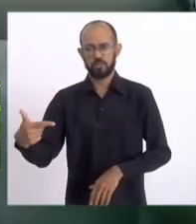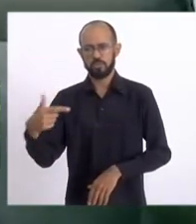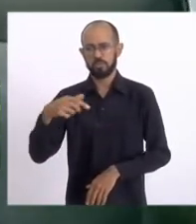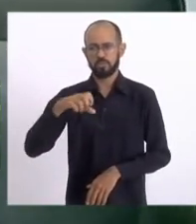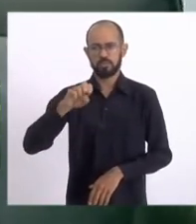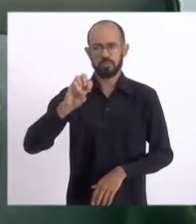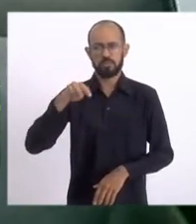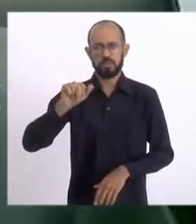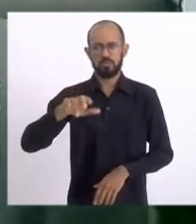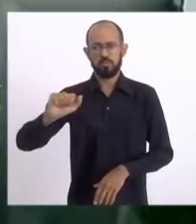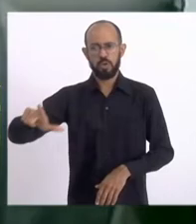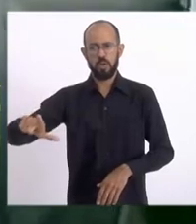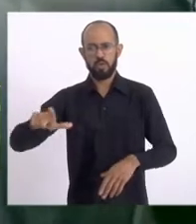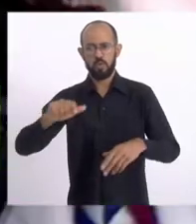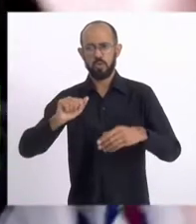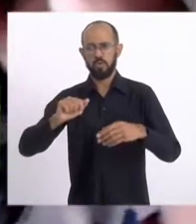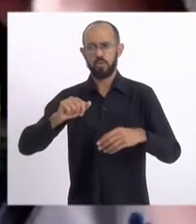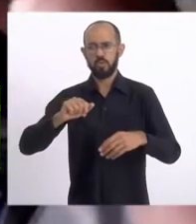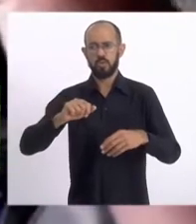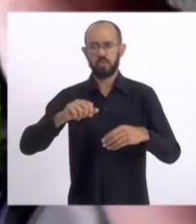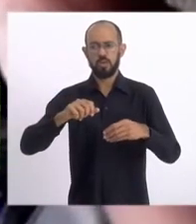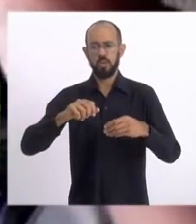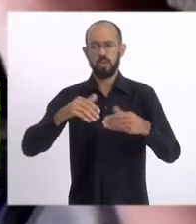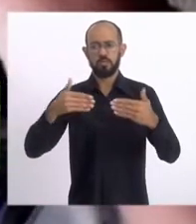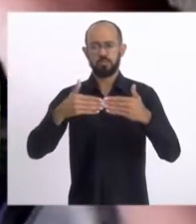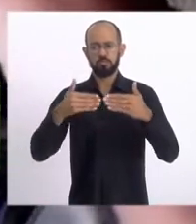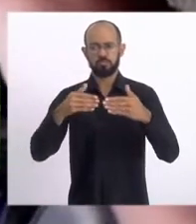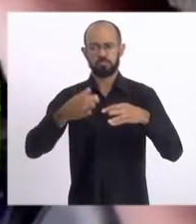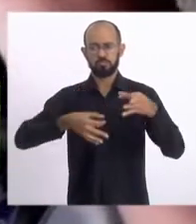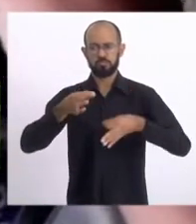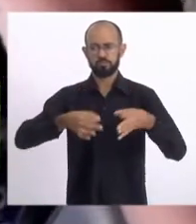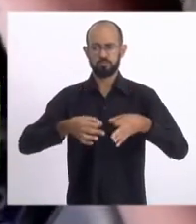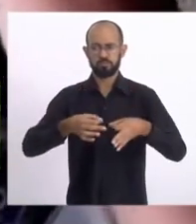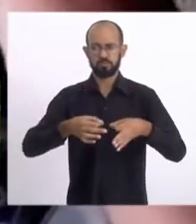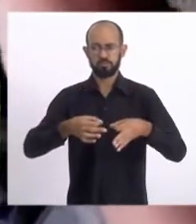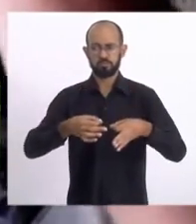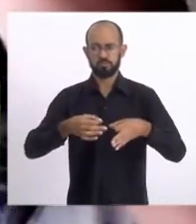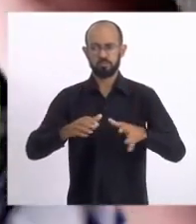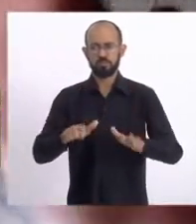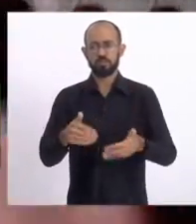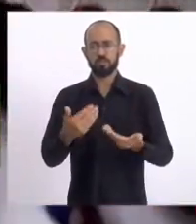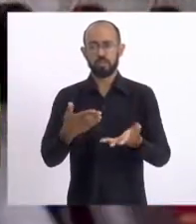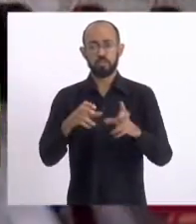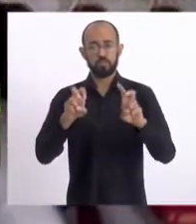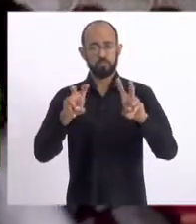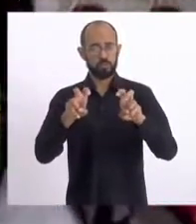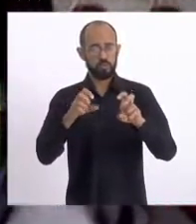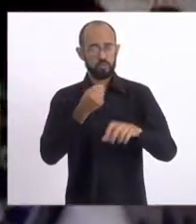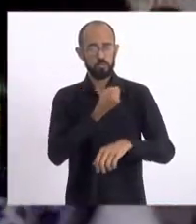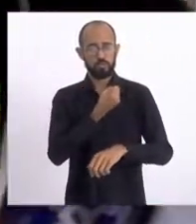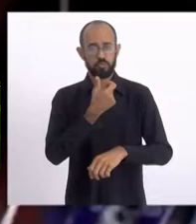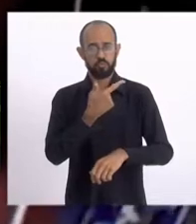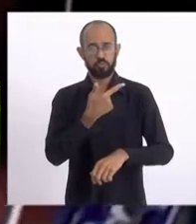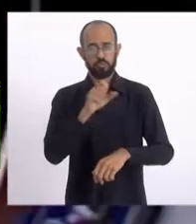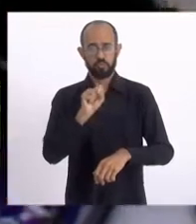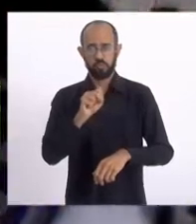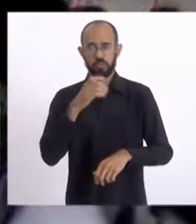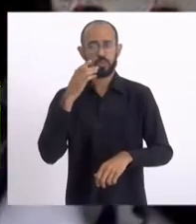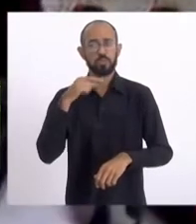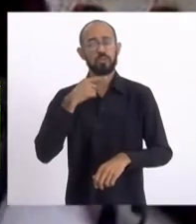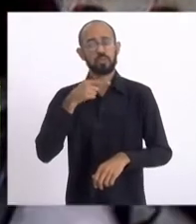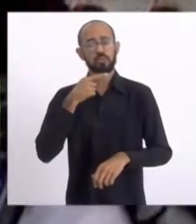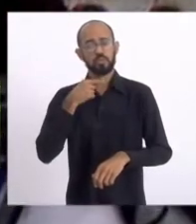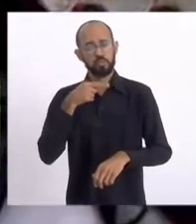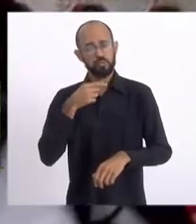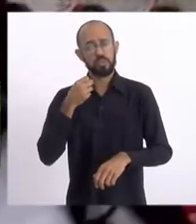parecer pela juridicidade. Presidente, em relação ao projeto 28, eu fiquei com uma dúvida, eu não sabia se eu pedia